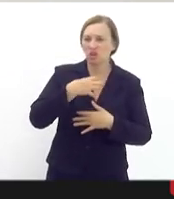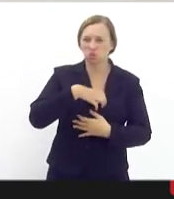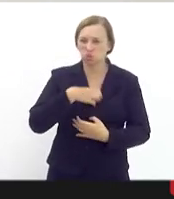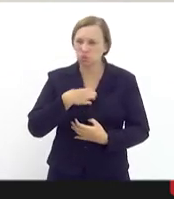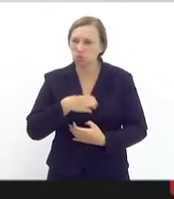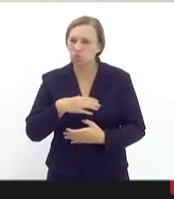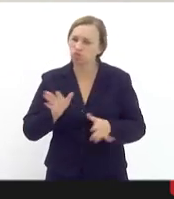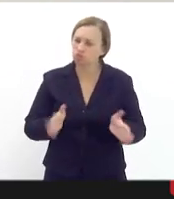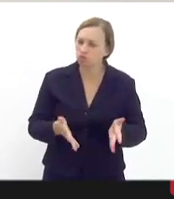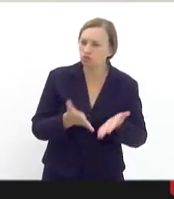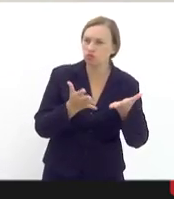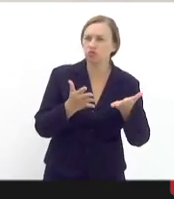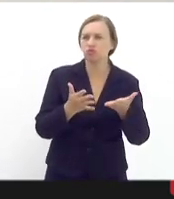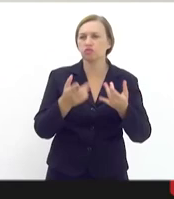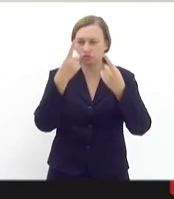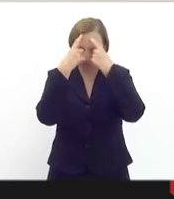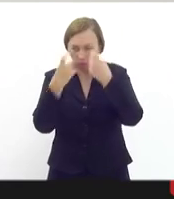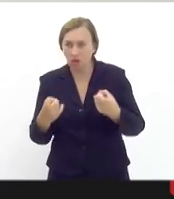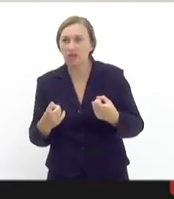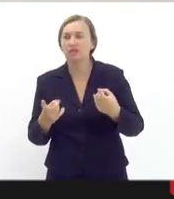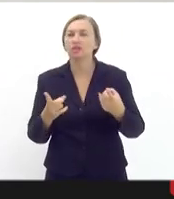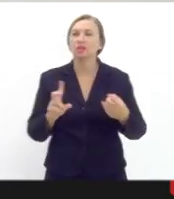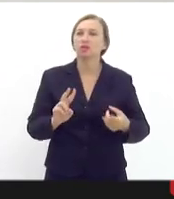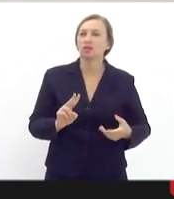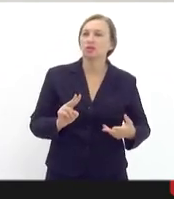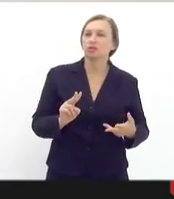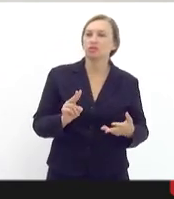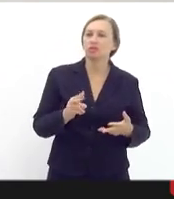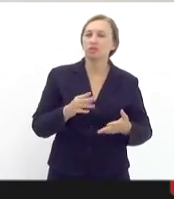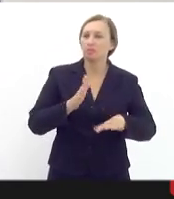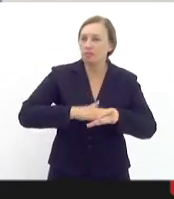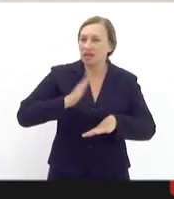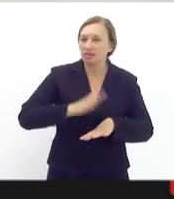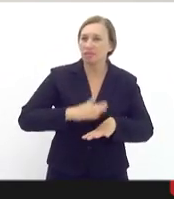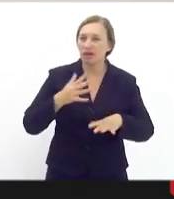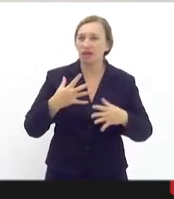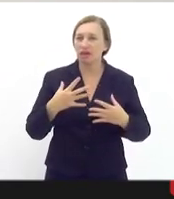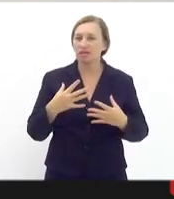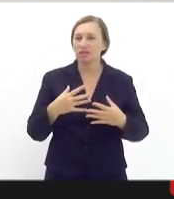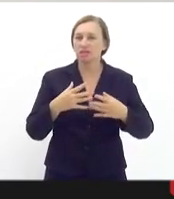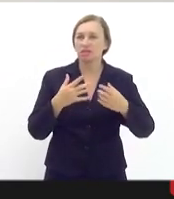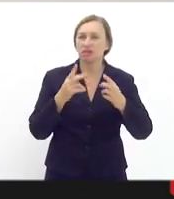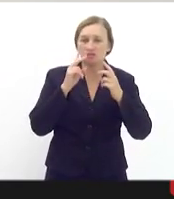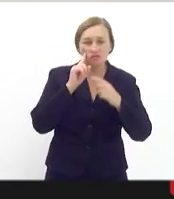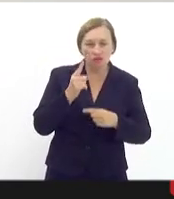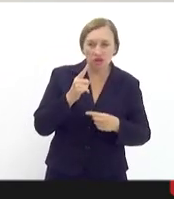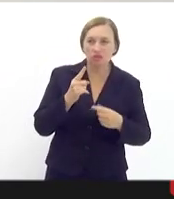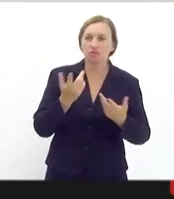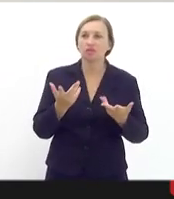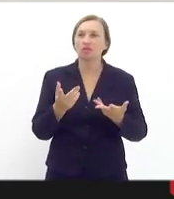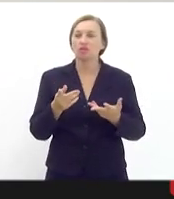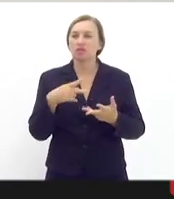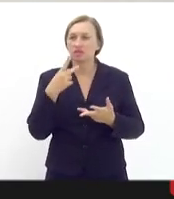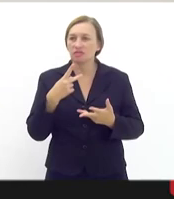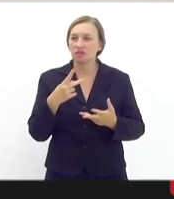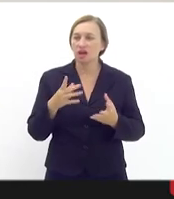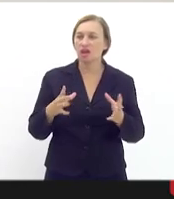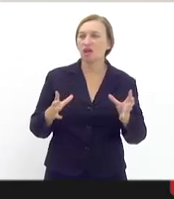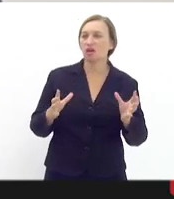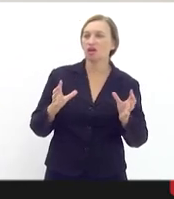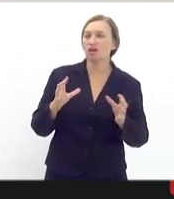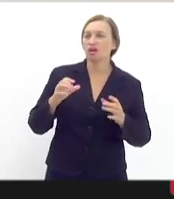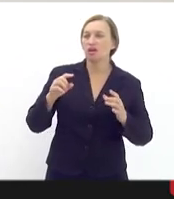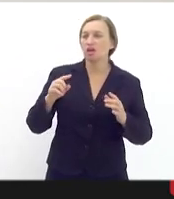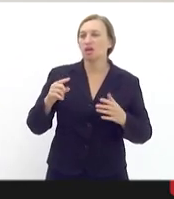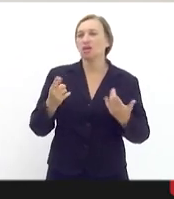que estimulam mais a violência, você acaba cada vez mais entregando isso, né? Por isso que a gente chama, né, que é uma máquina de ódio, uma máquina